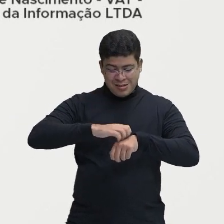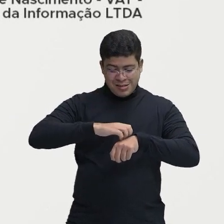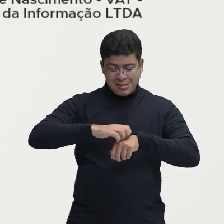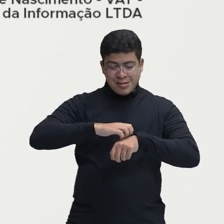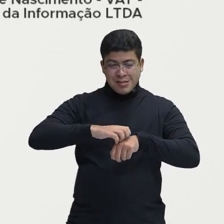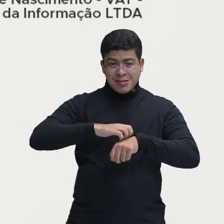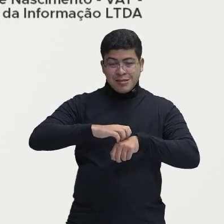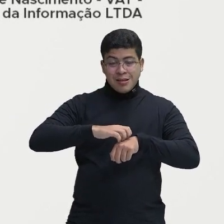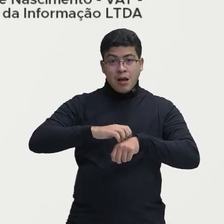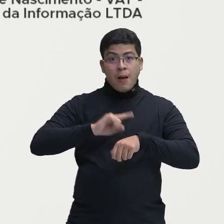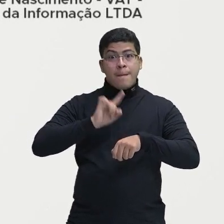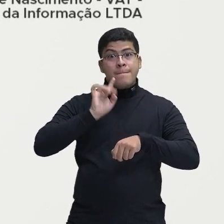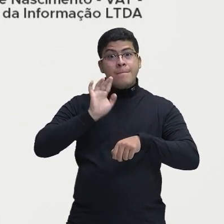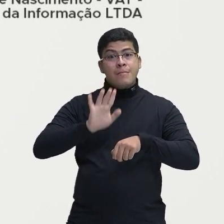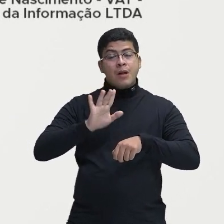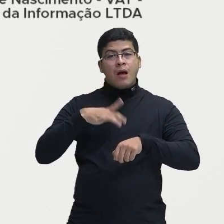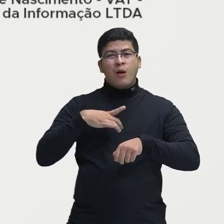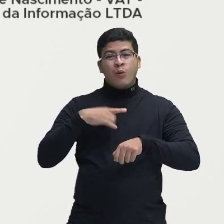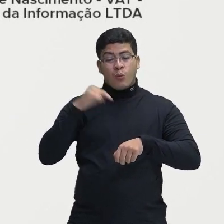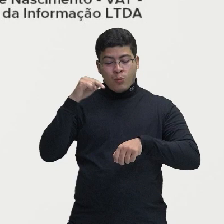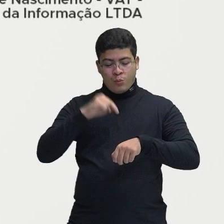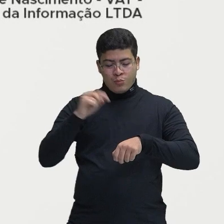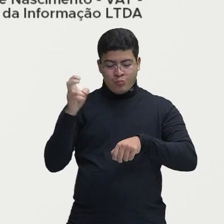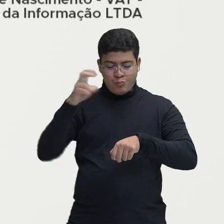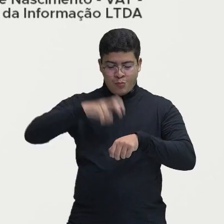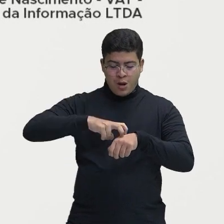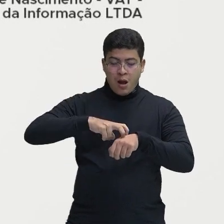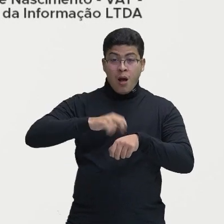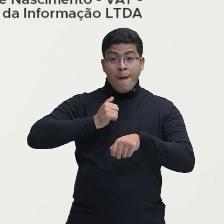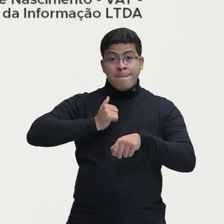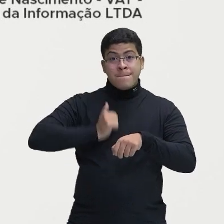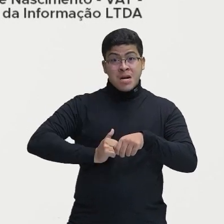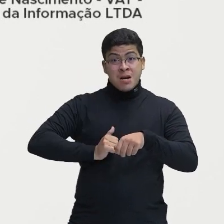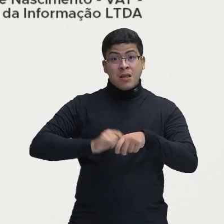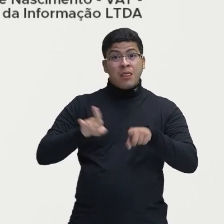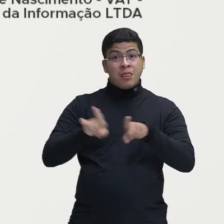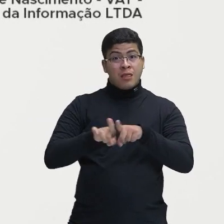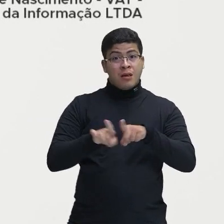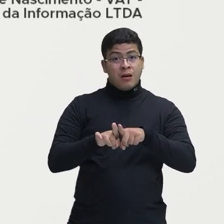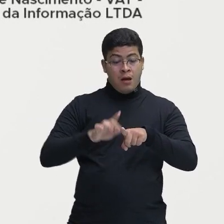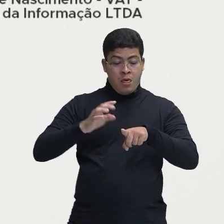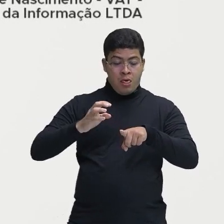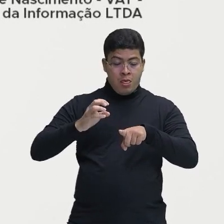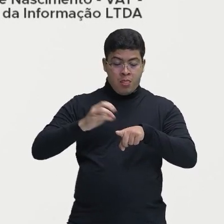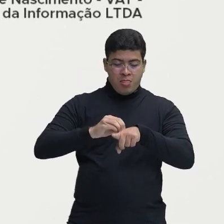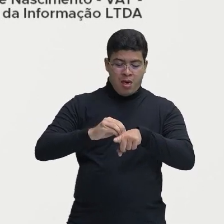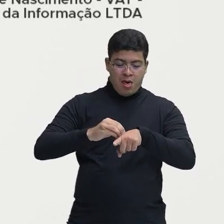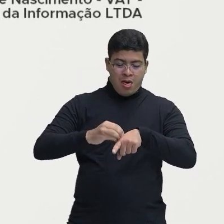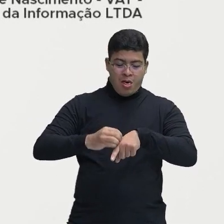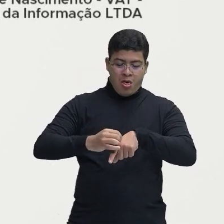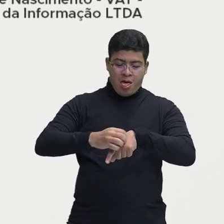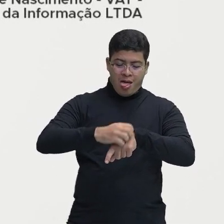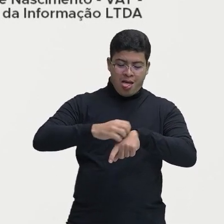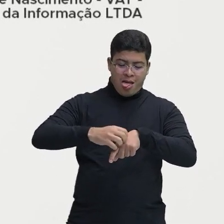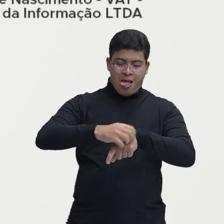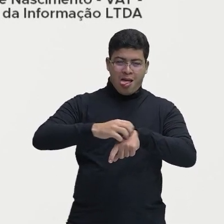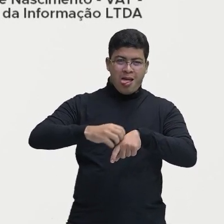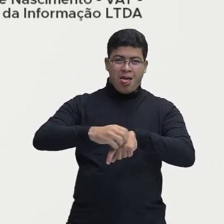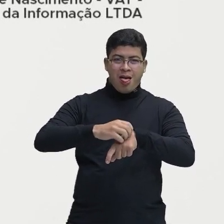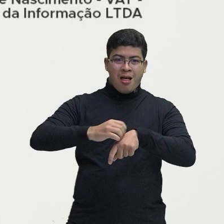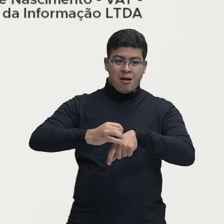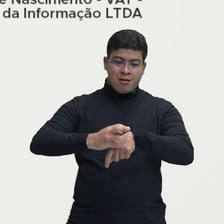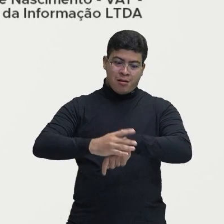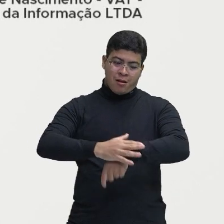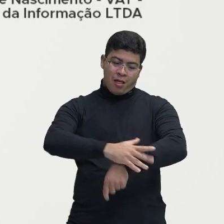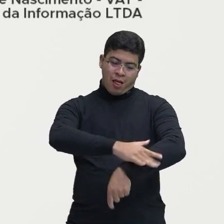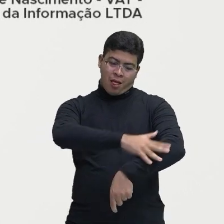coçar facilita a penetração do tripanossomo pelo local da picada. Né? Então a gente tem aqui a representação